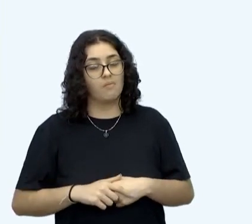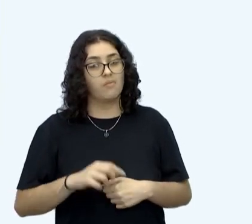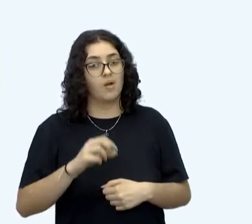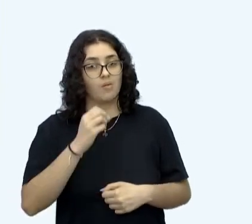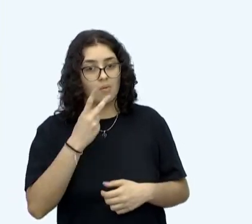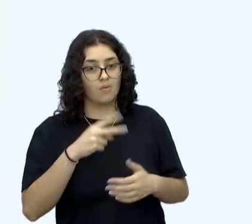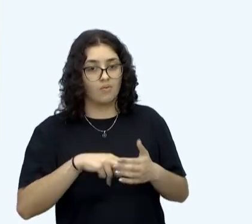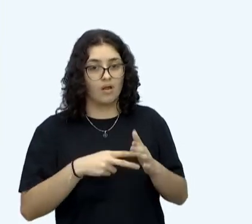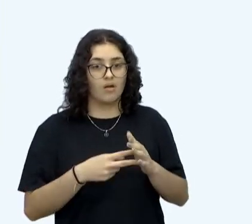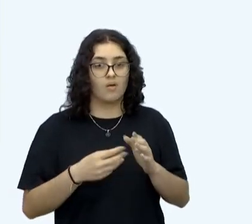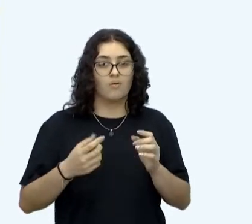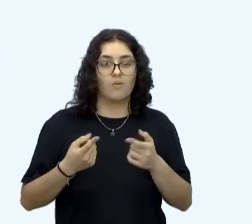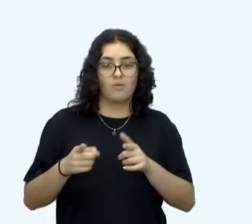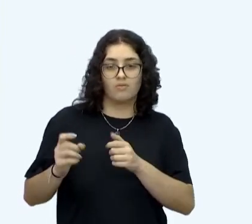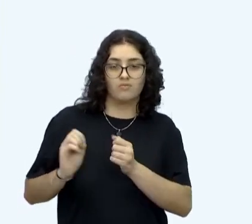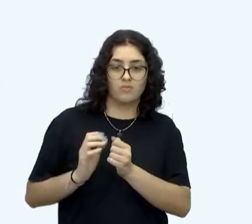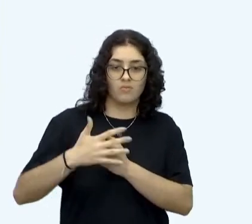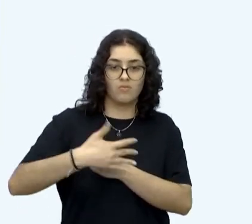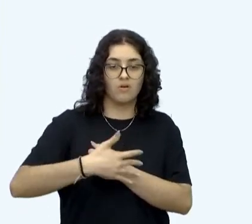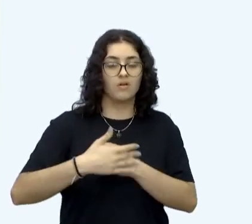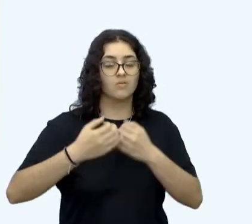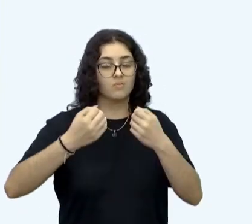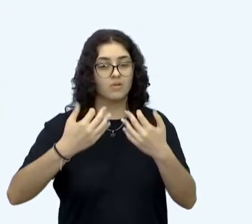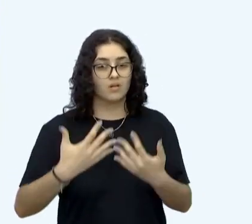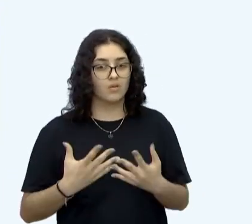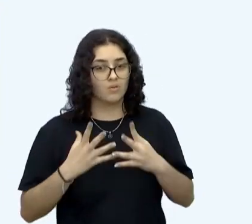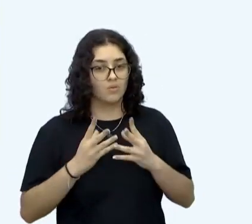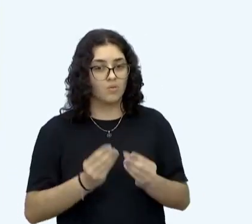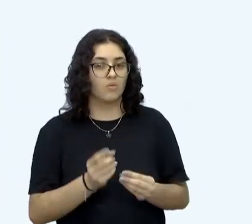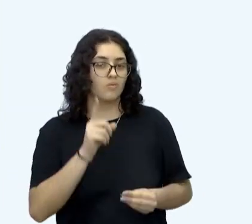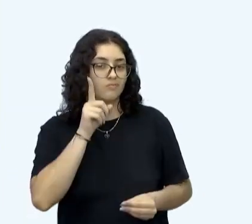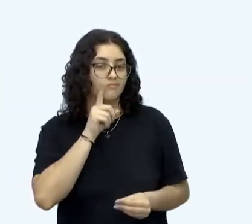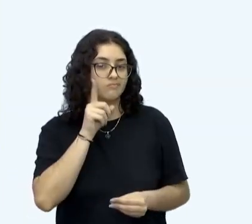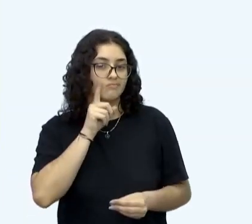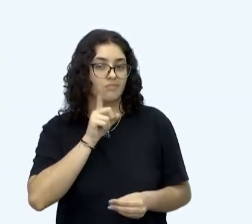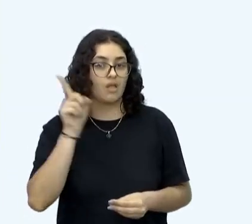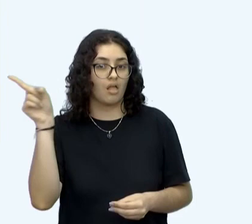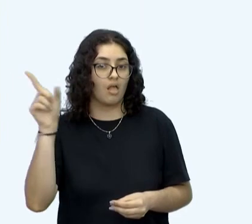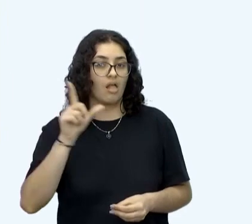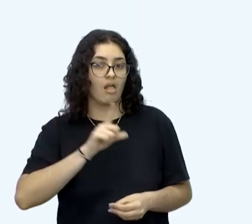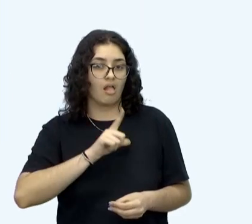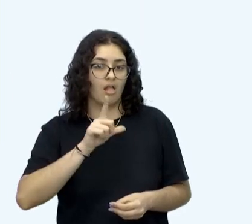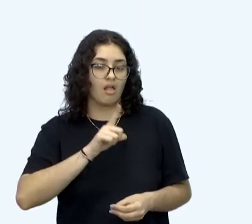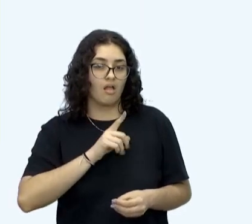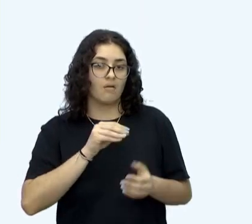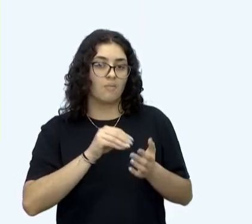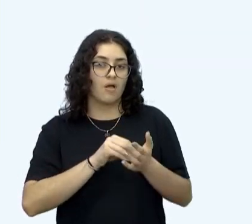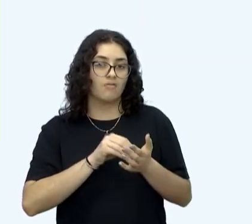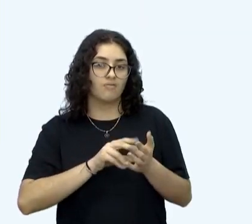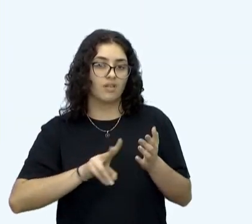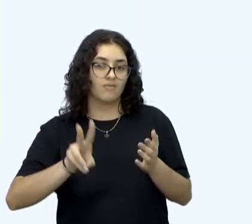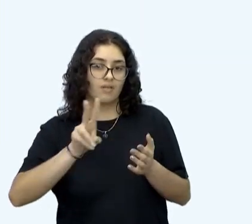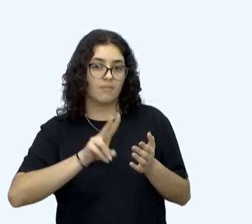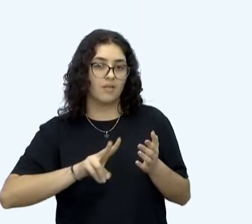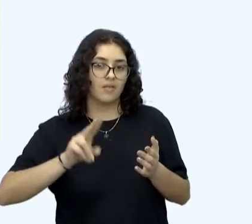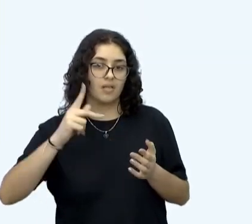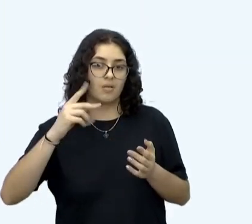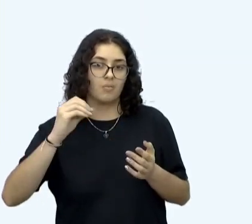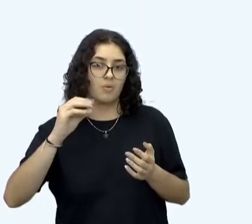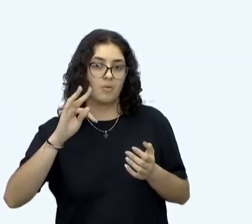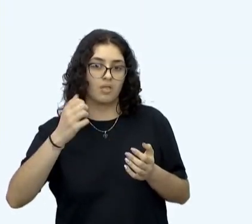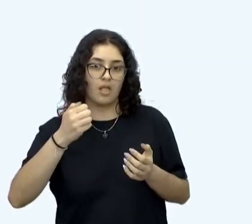ocasião da Covid, diz que todos os norte-americanos são deficientes em potássio, 90%